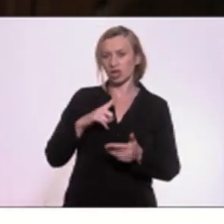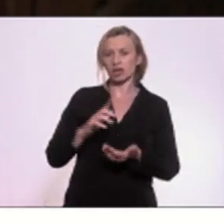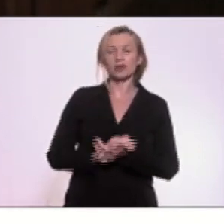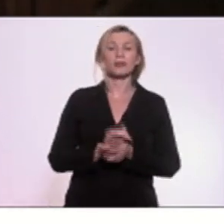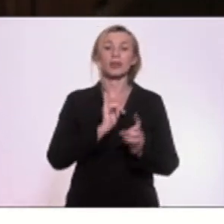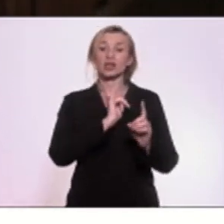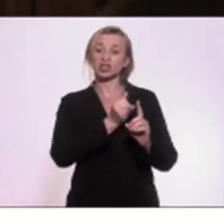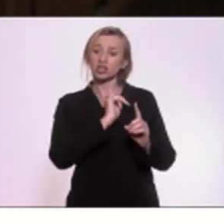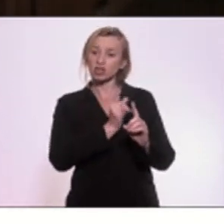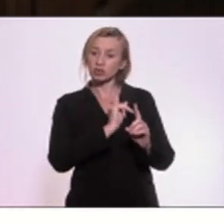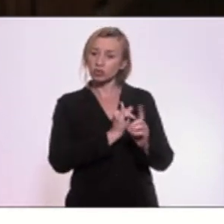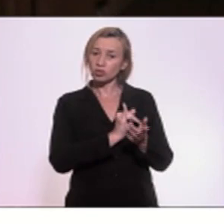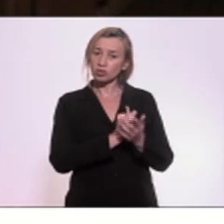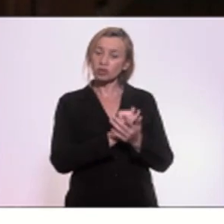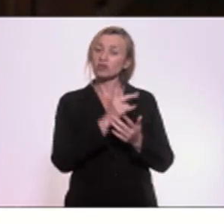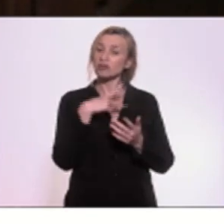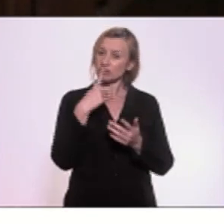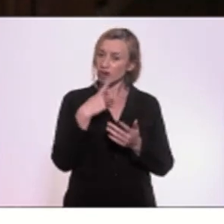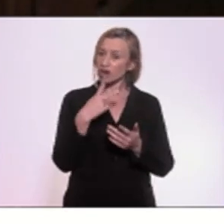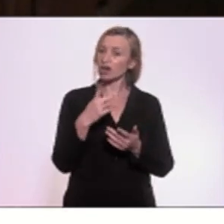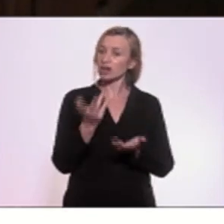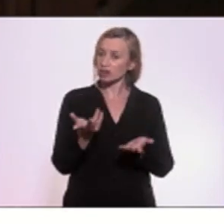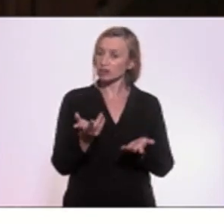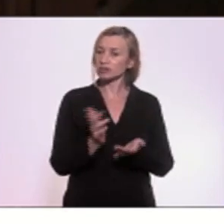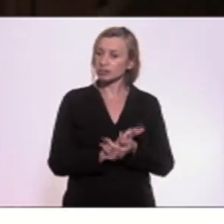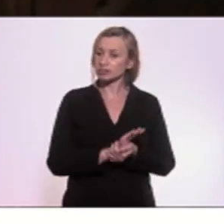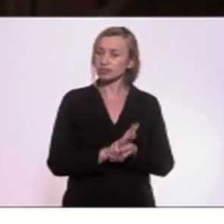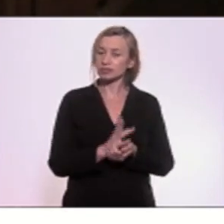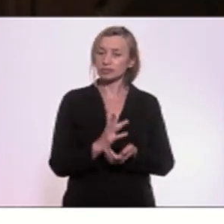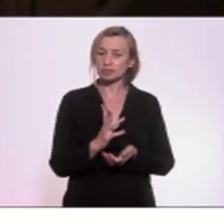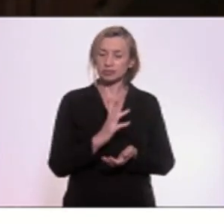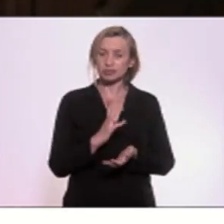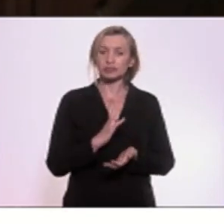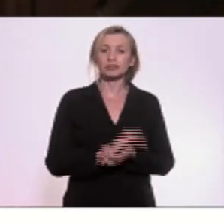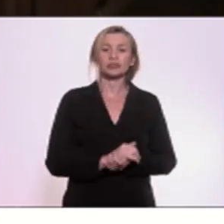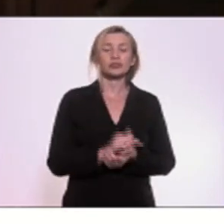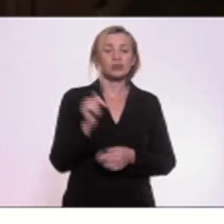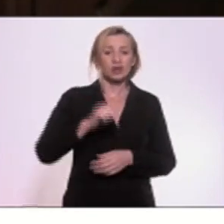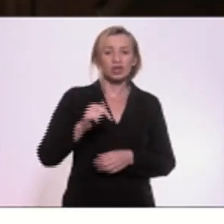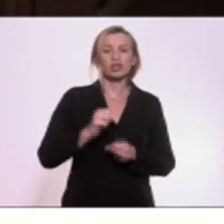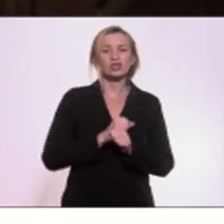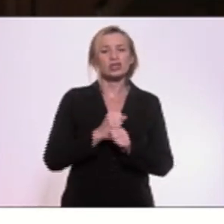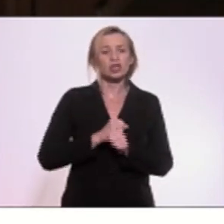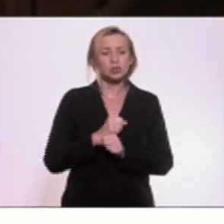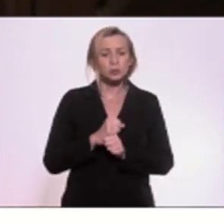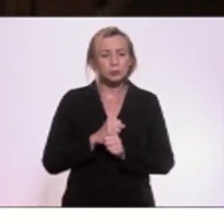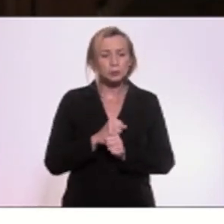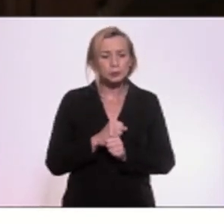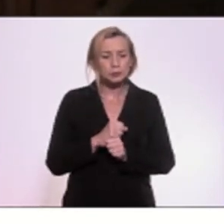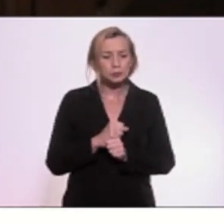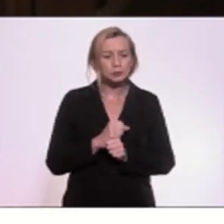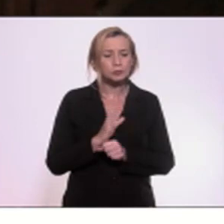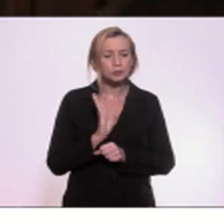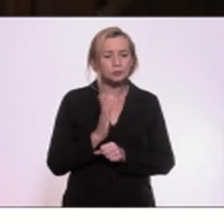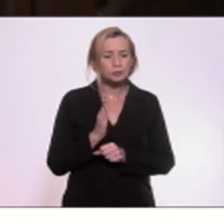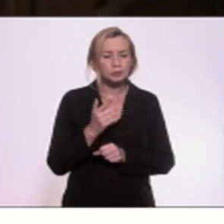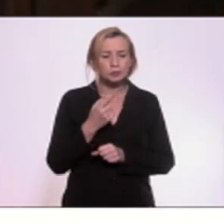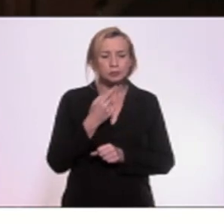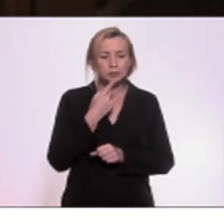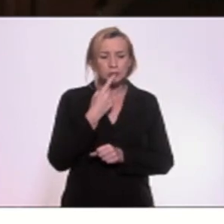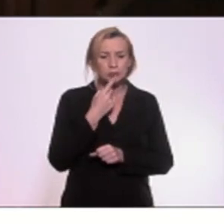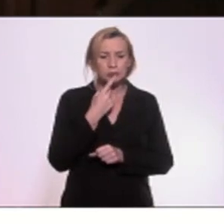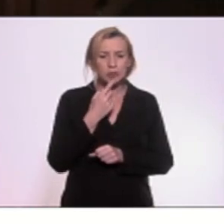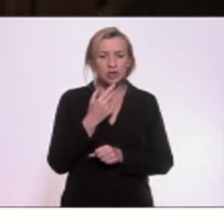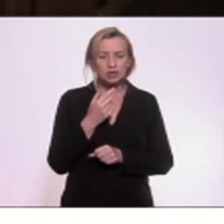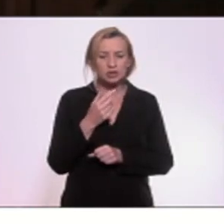os indicadores, neste caso, falam por si mesmos. Aqui, só neste ano, já estamos próximos de 1.500